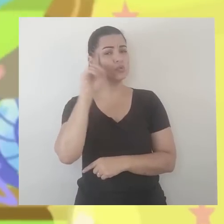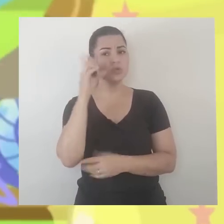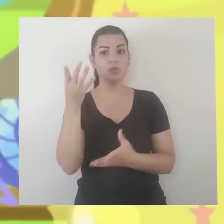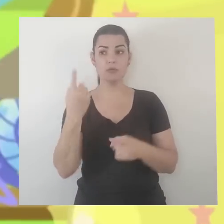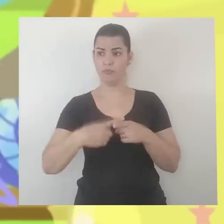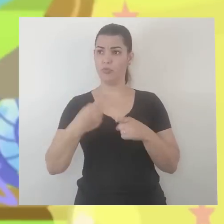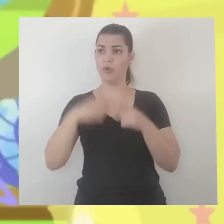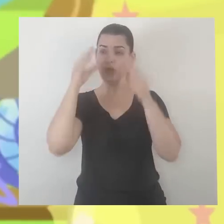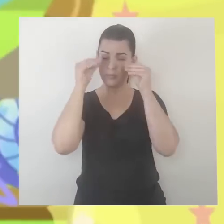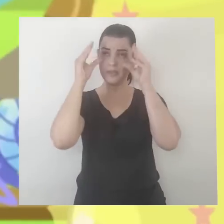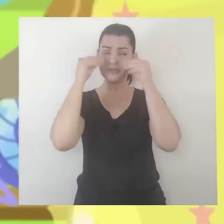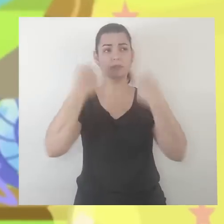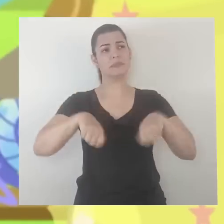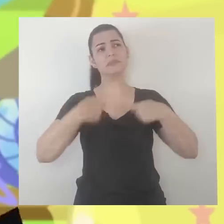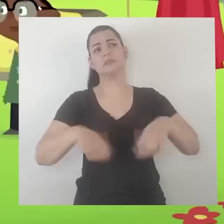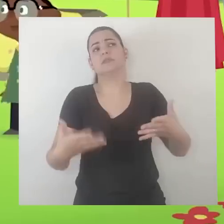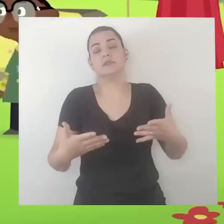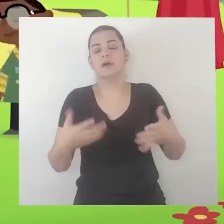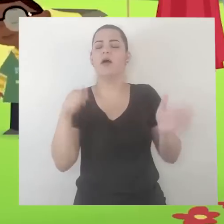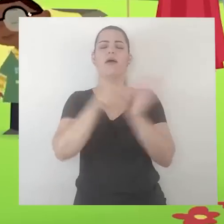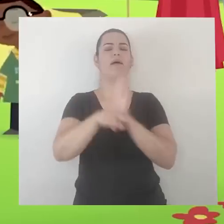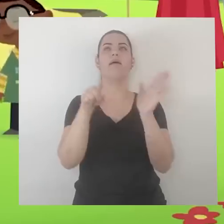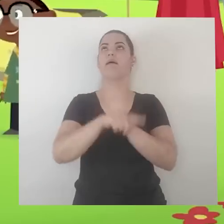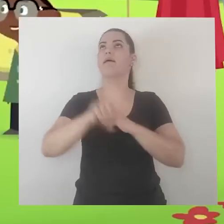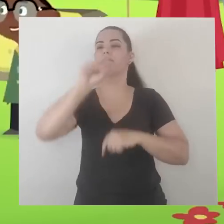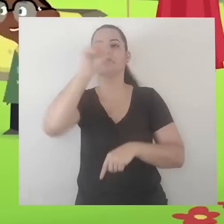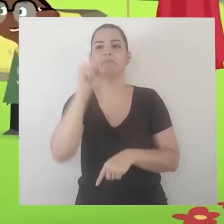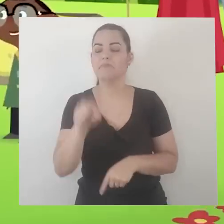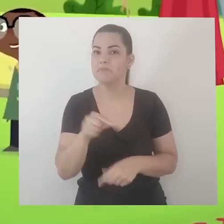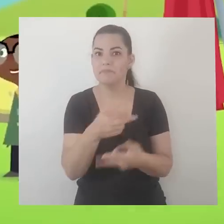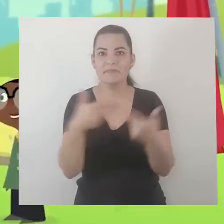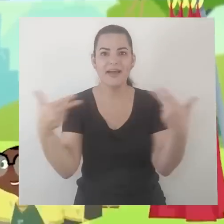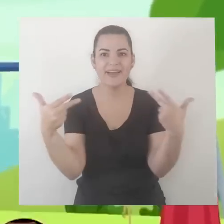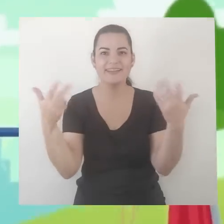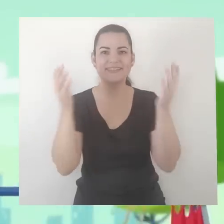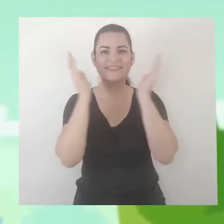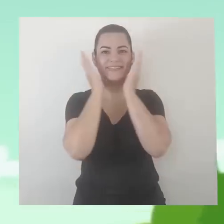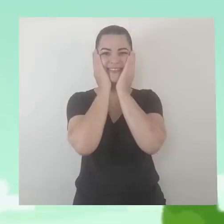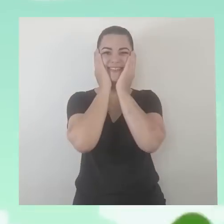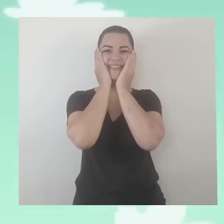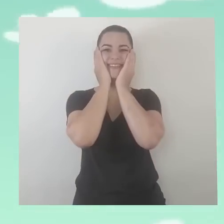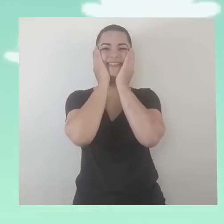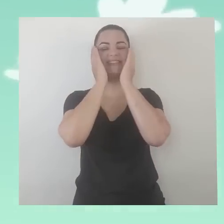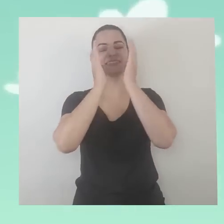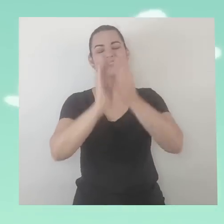gente pisca? São tantas perguntas!